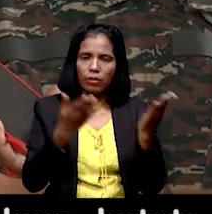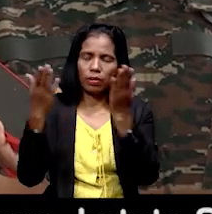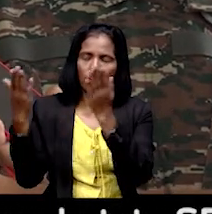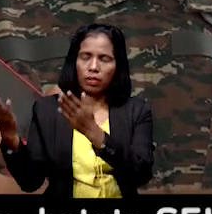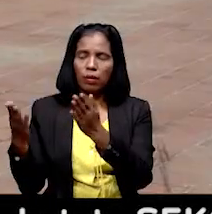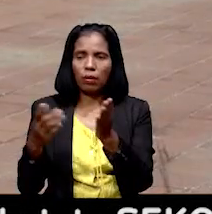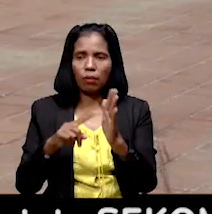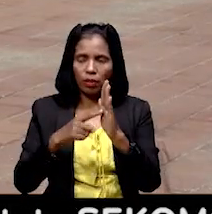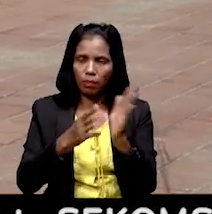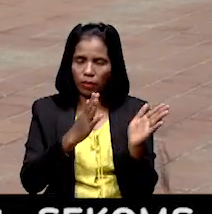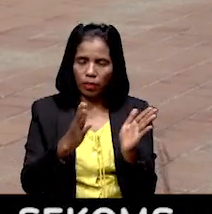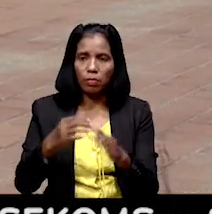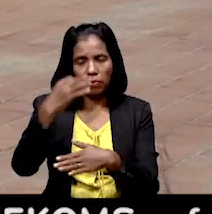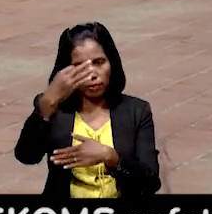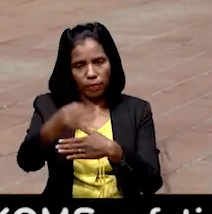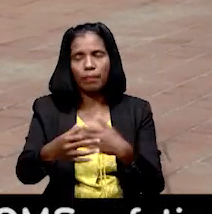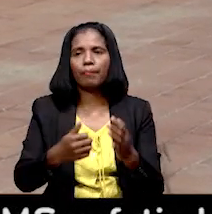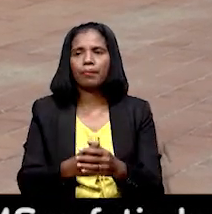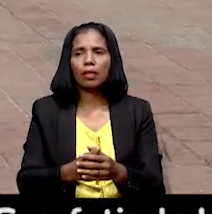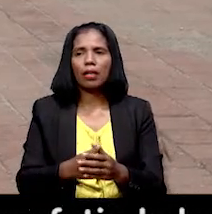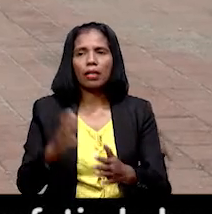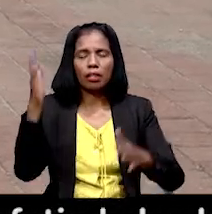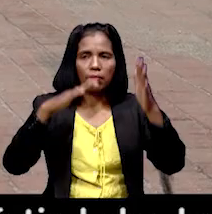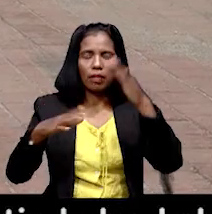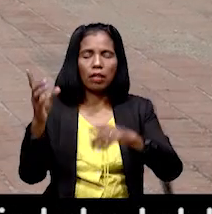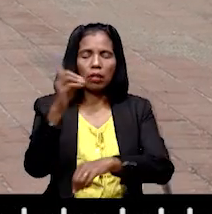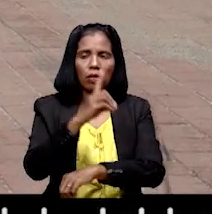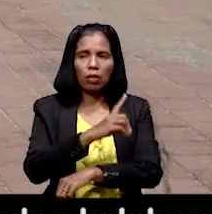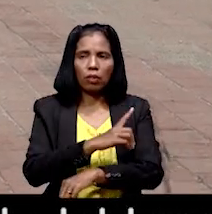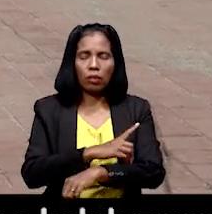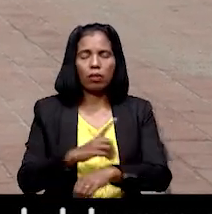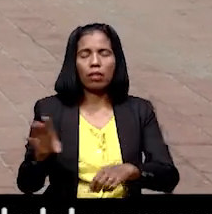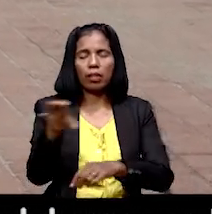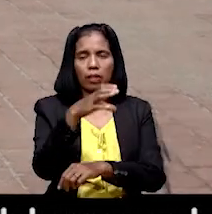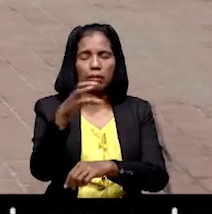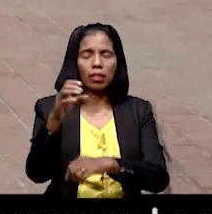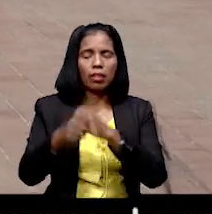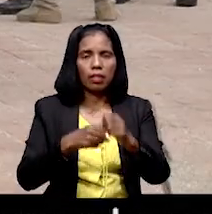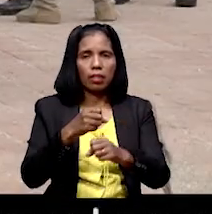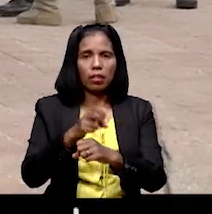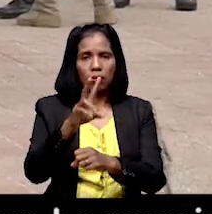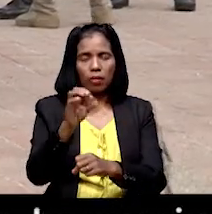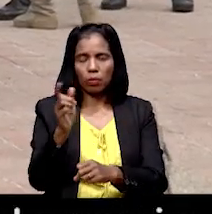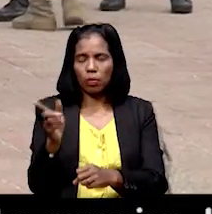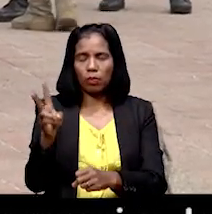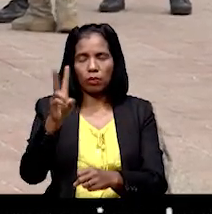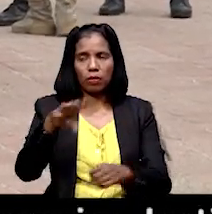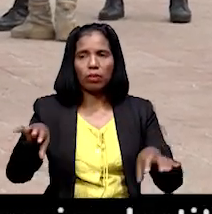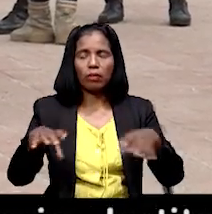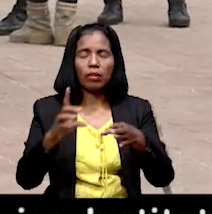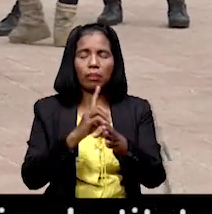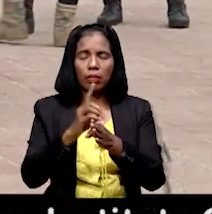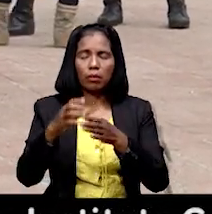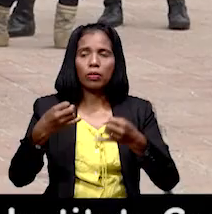há o processo boi. Além de né, durante a celebração Loran Natal no Tinanfong Ringrua Ranu Singrua, Serviço Departamento de